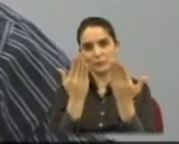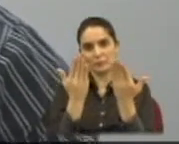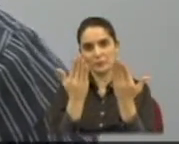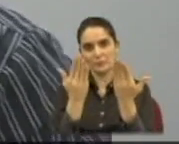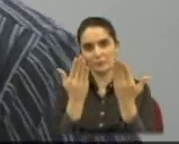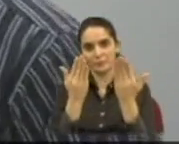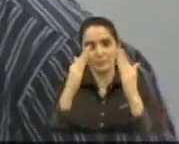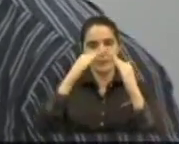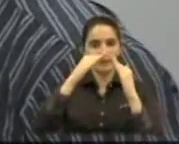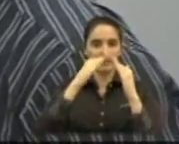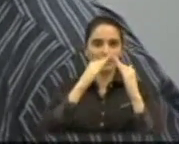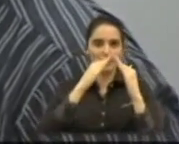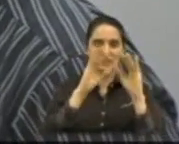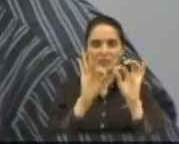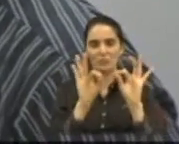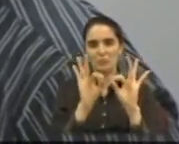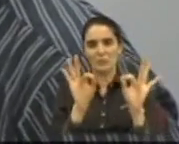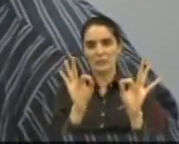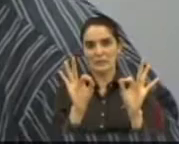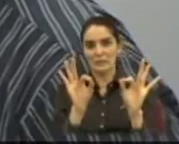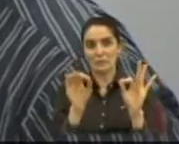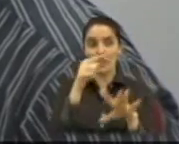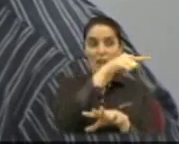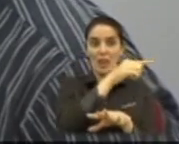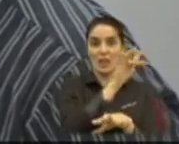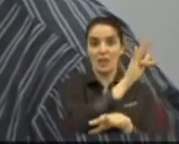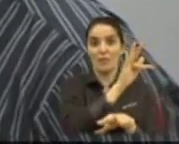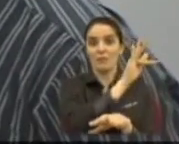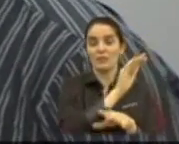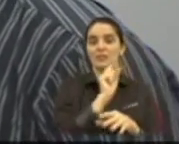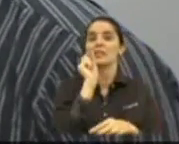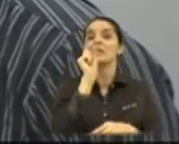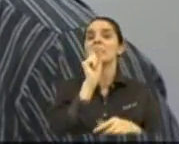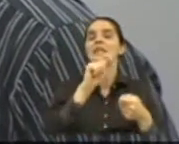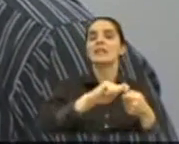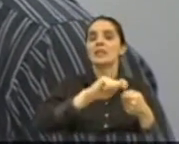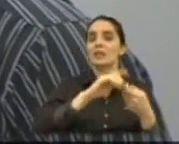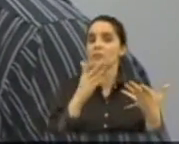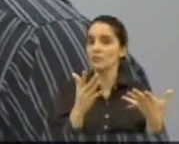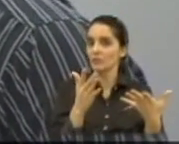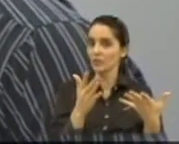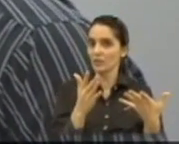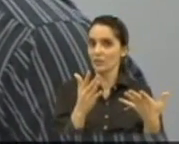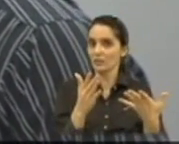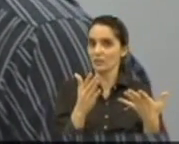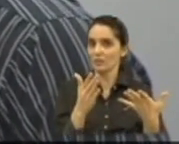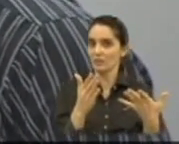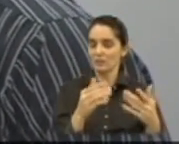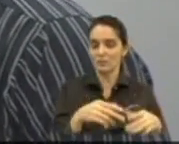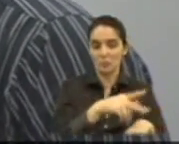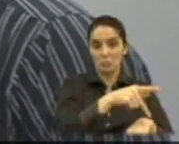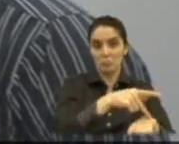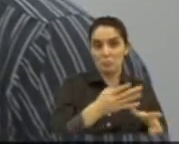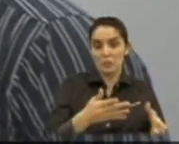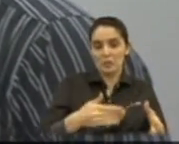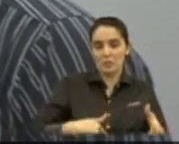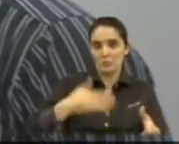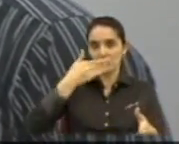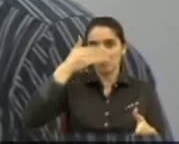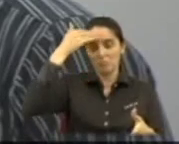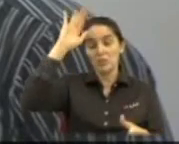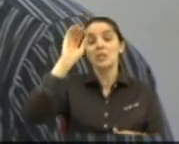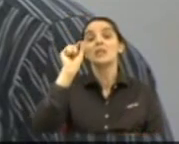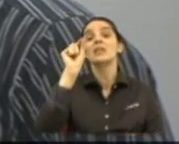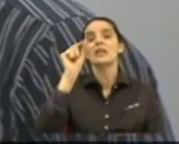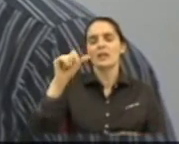Gerais. O terrorismo na França. Sujeito ativo, supostamente o Estado Islâmico. Sujeito passivo,